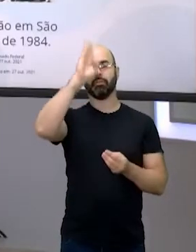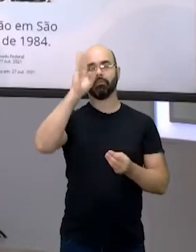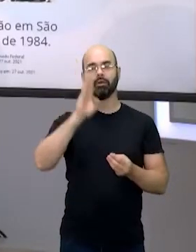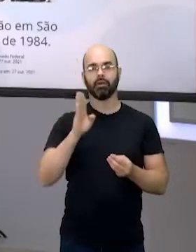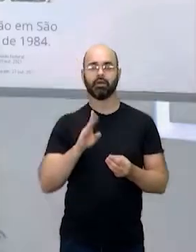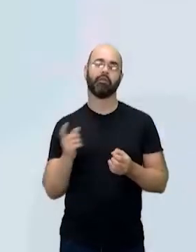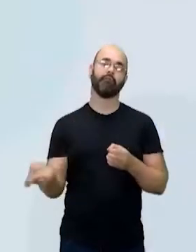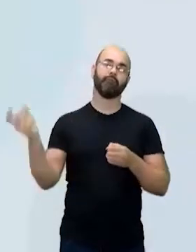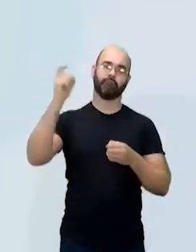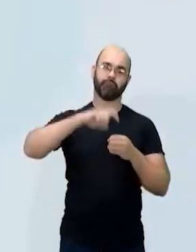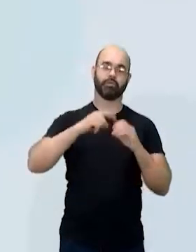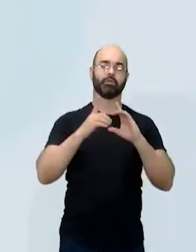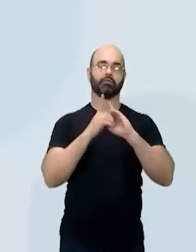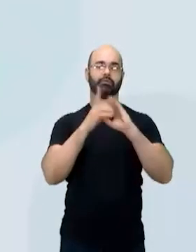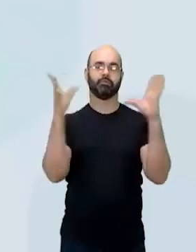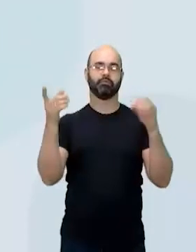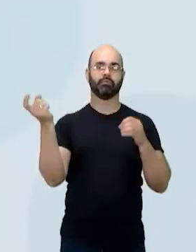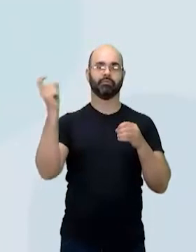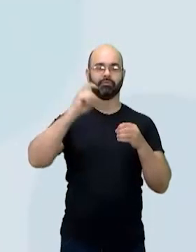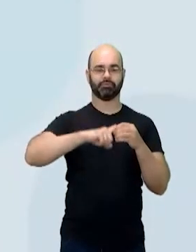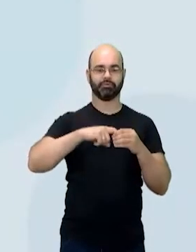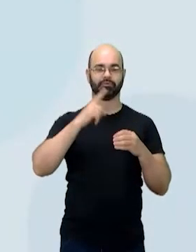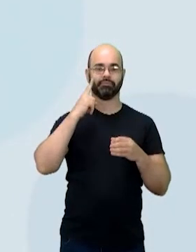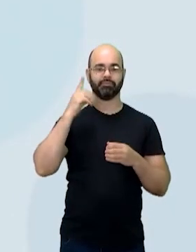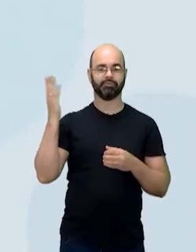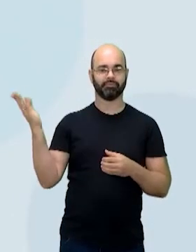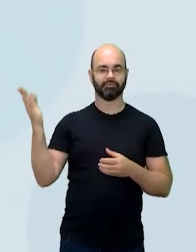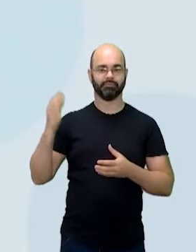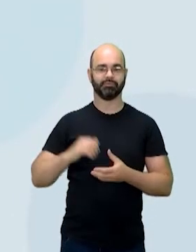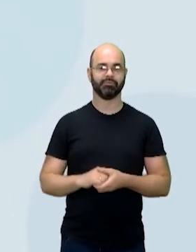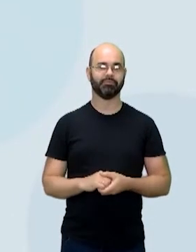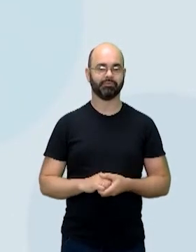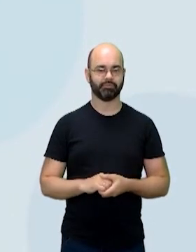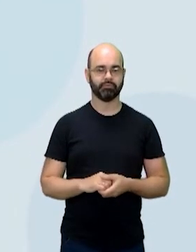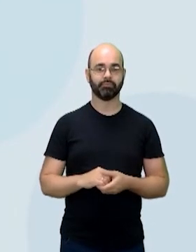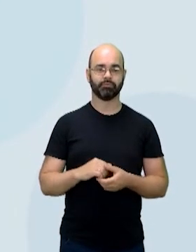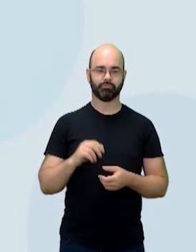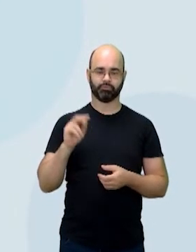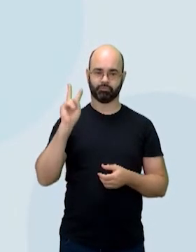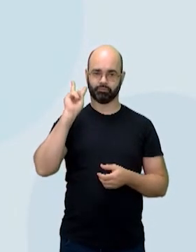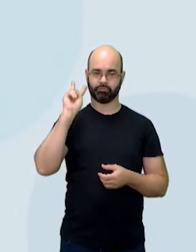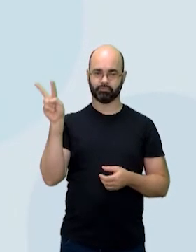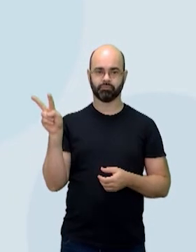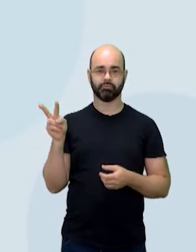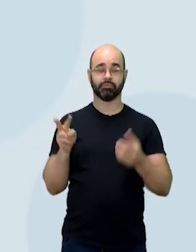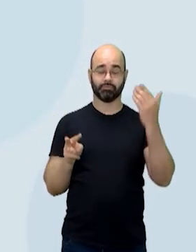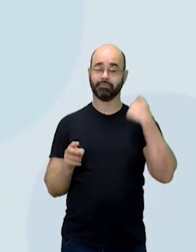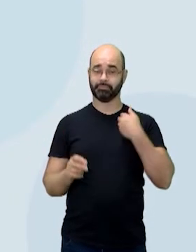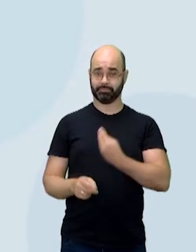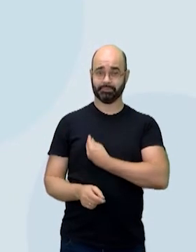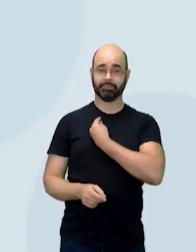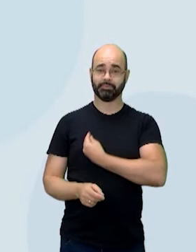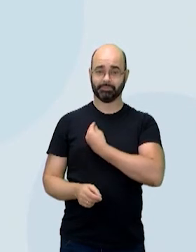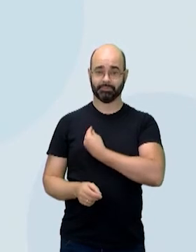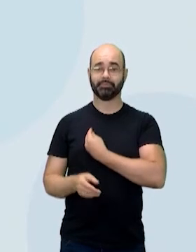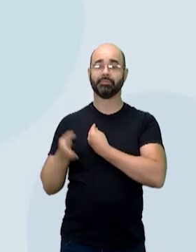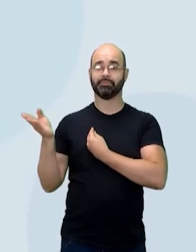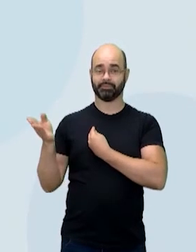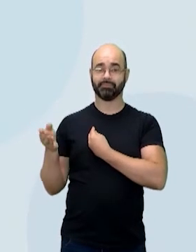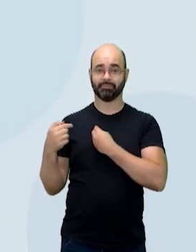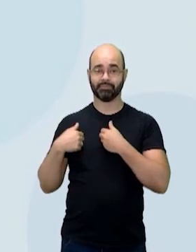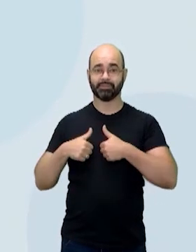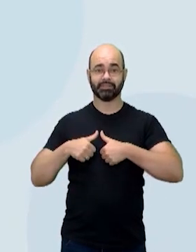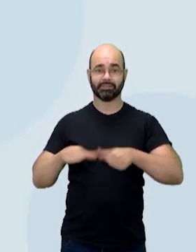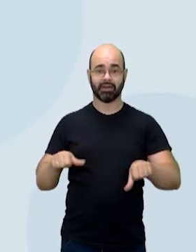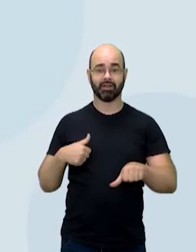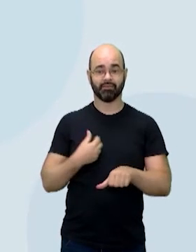Russão? A emenda Dante de Oliveira aí foi rejeitada, mas... Eu tava lá, olha como eu sou tiozinho, eu tava lá. Você